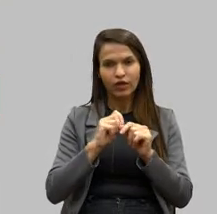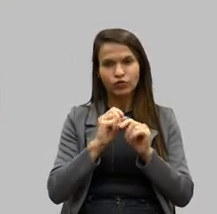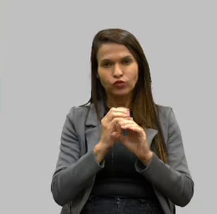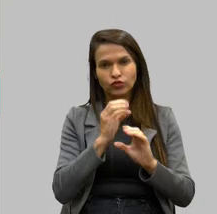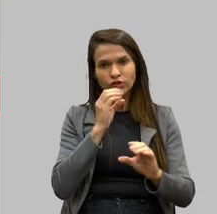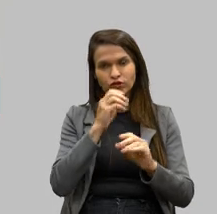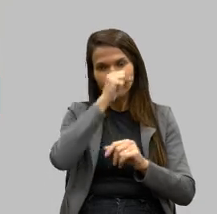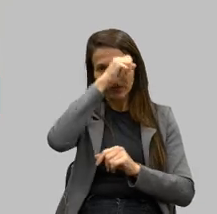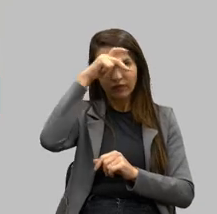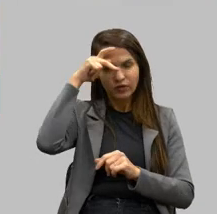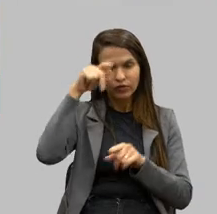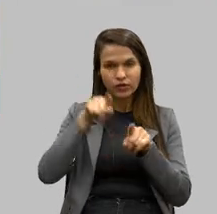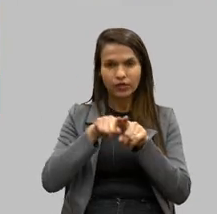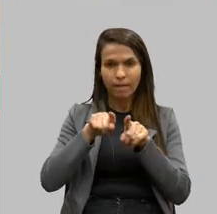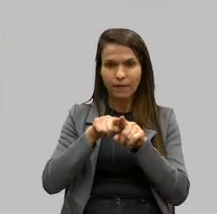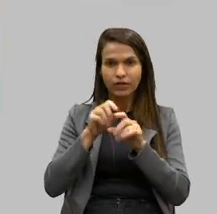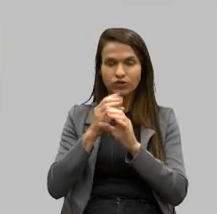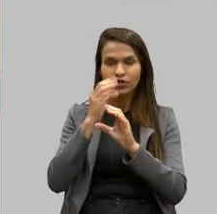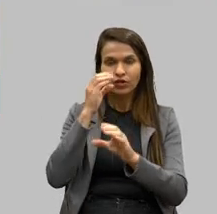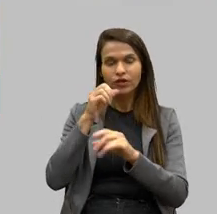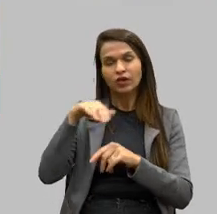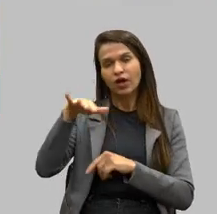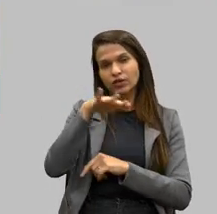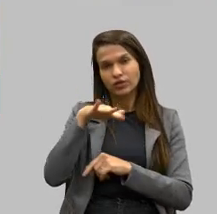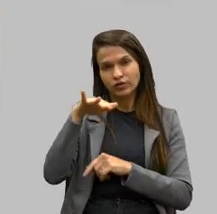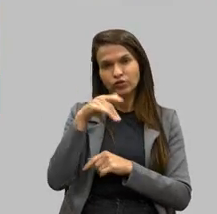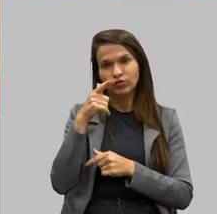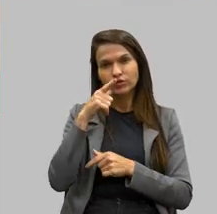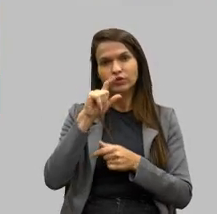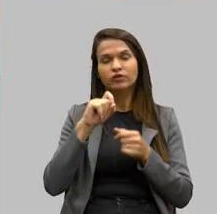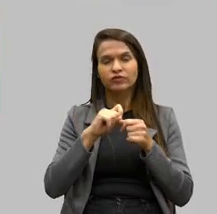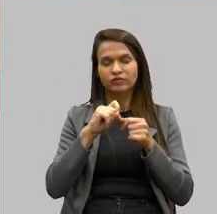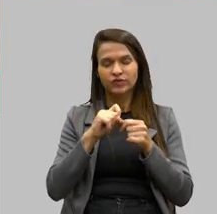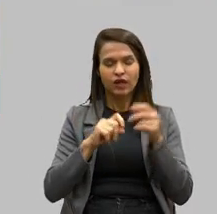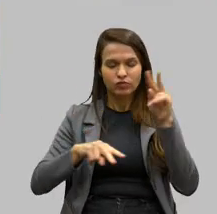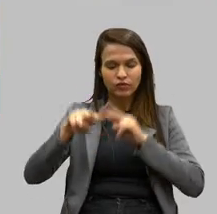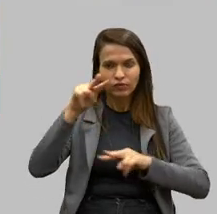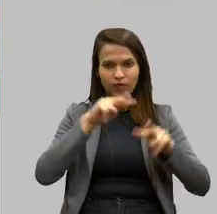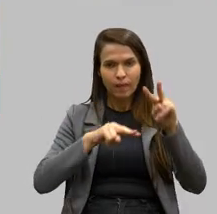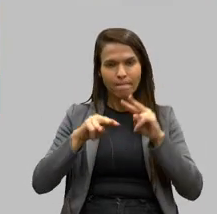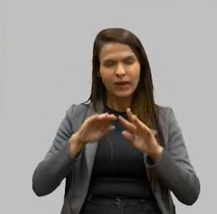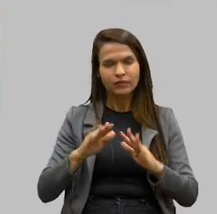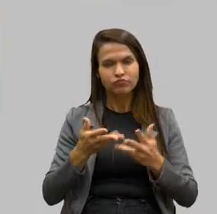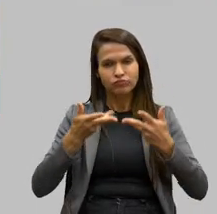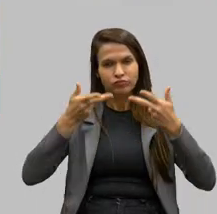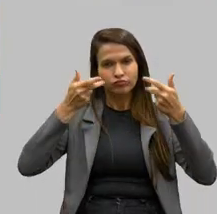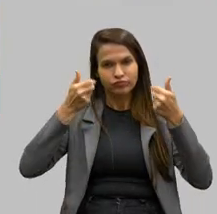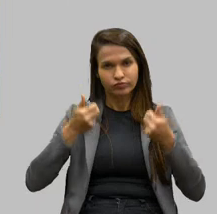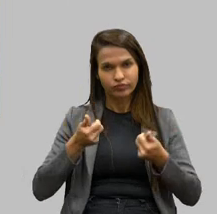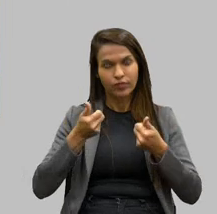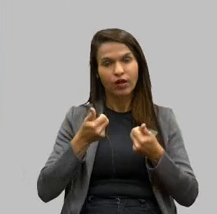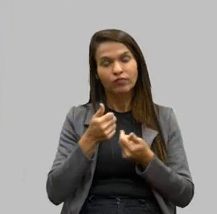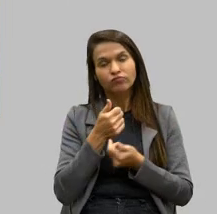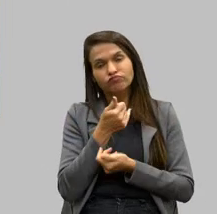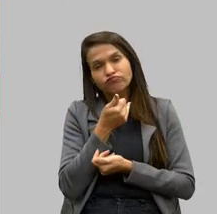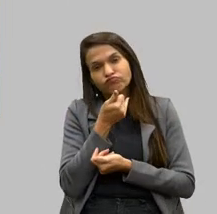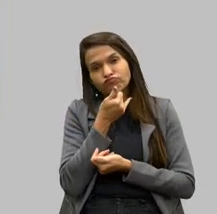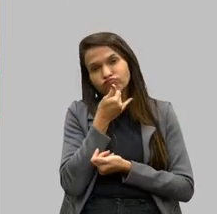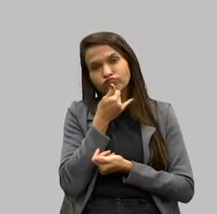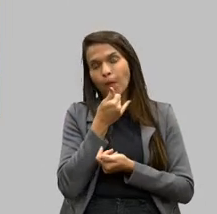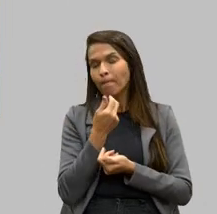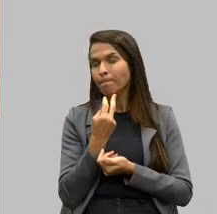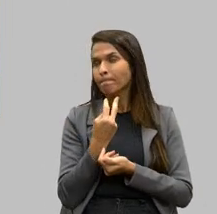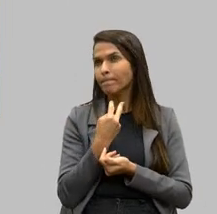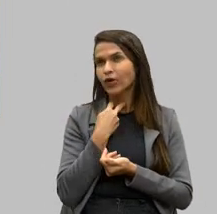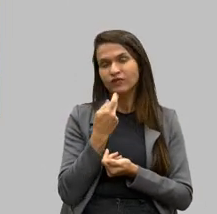engenheiros também das regionais, que a gente conseguiu e eles fizeram esse diagnóstico para a gente mais apurado. Infelizmente, não posso te dizer que todas